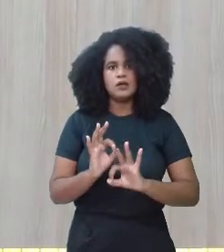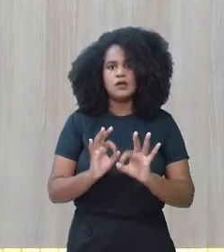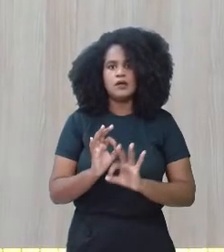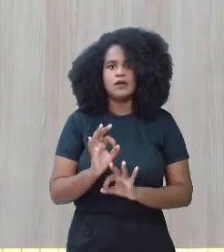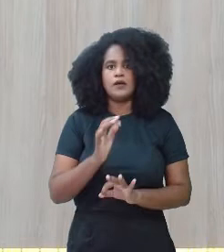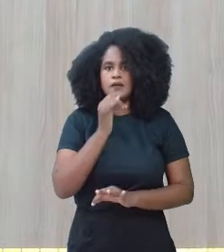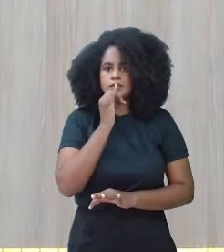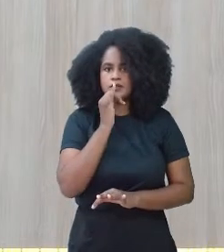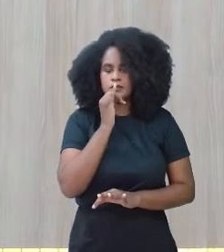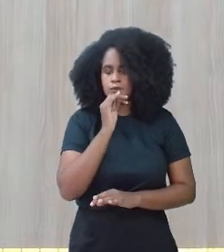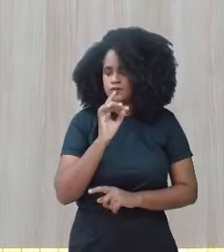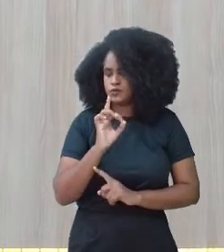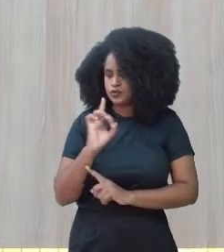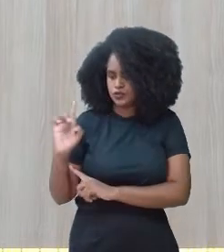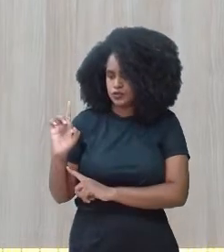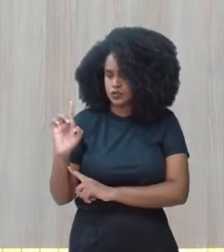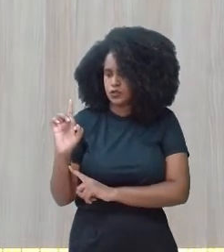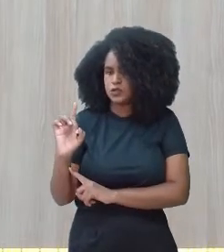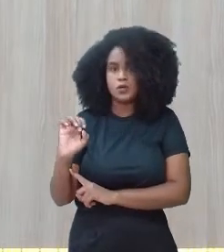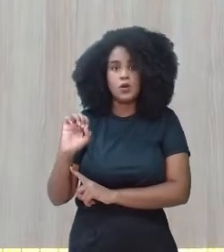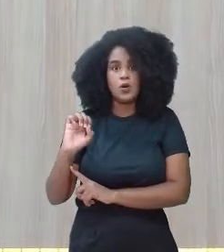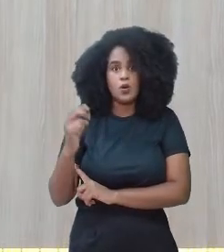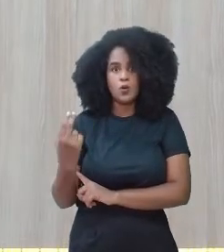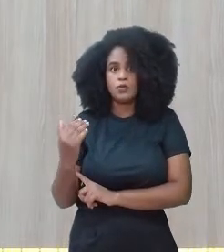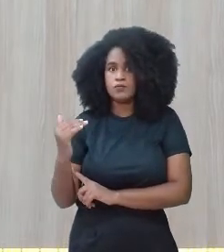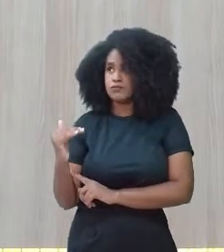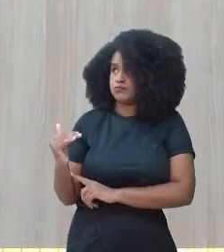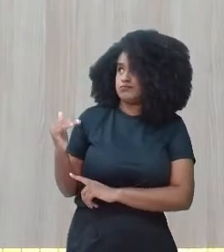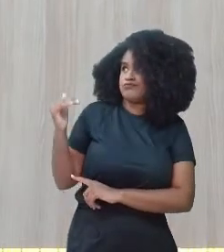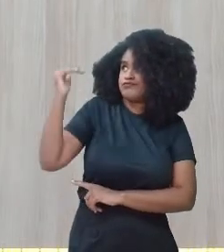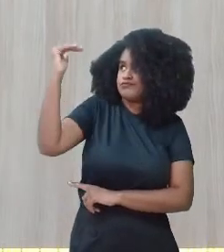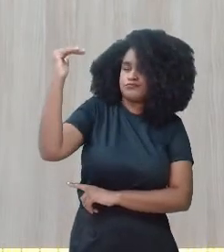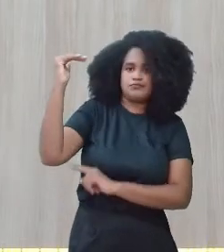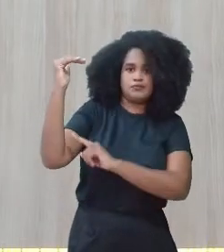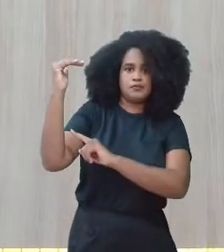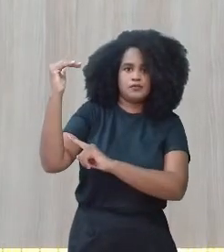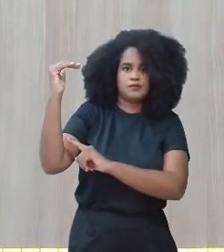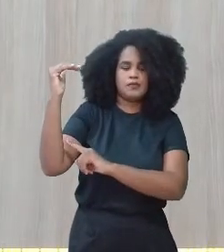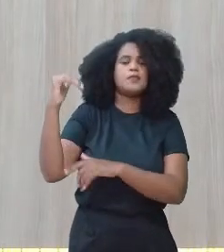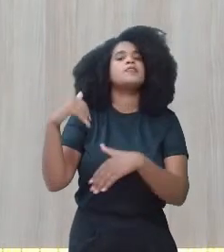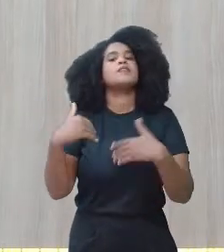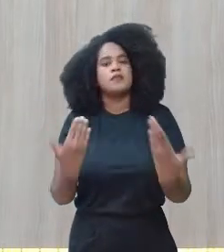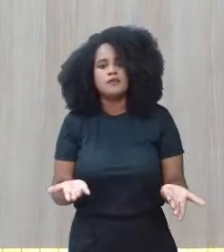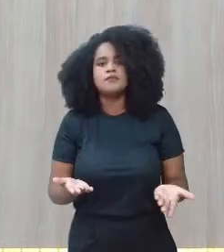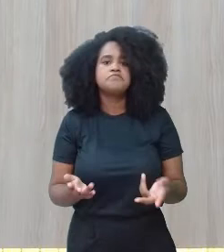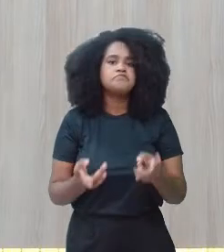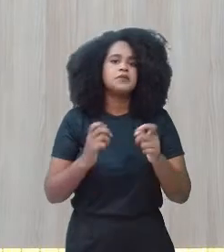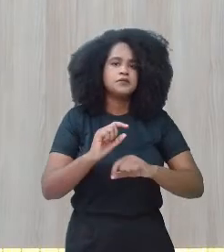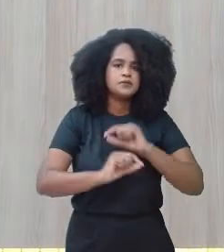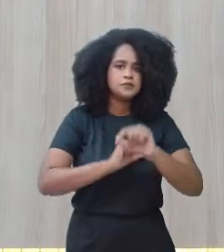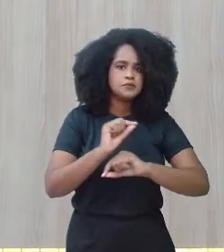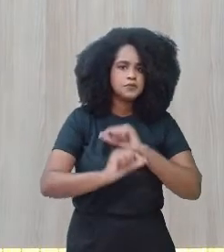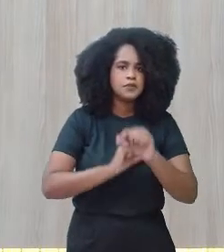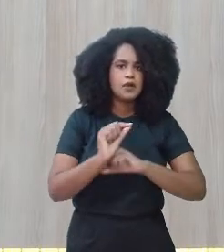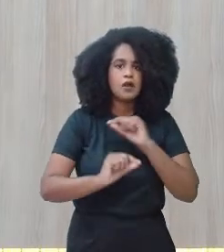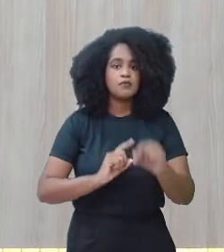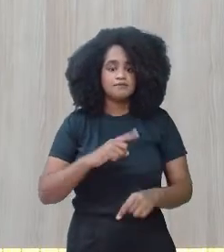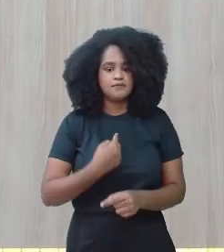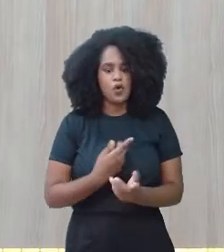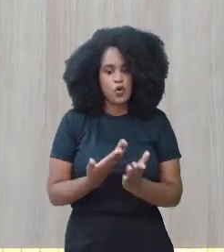direita superior. Olha outros nomes que começam a surgir. Então, a gente começa a perceber que o que a gente estuda aqui é